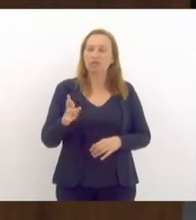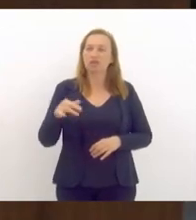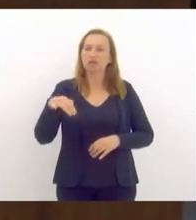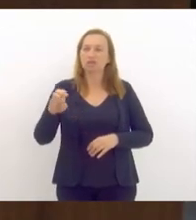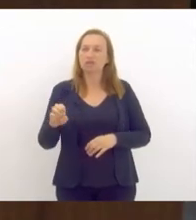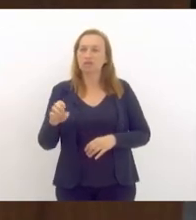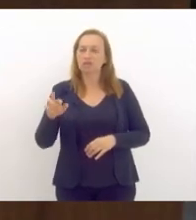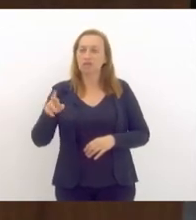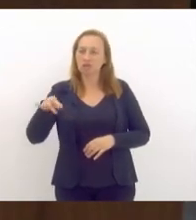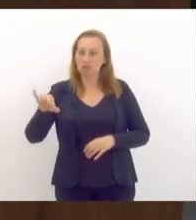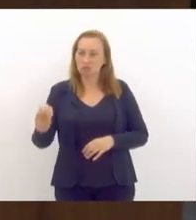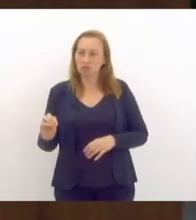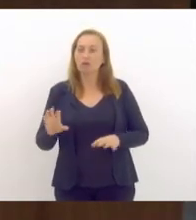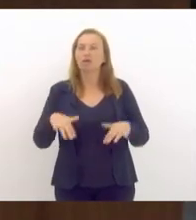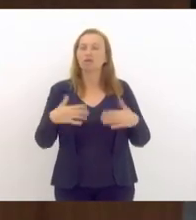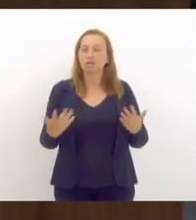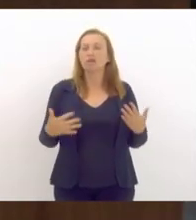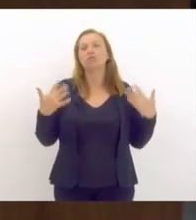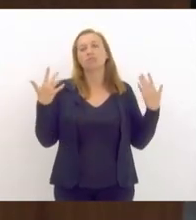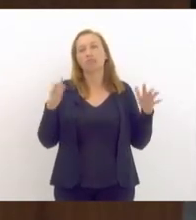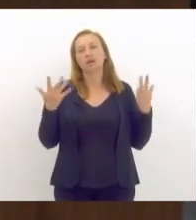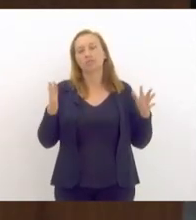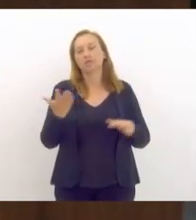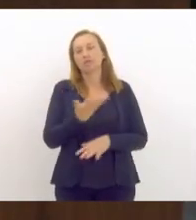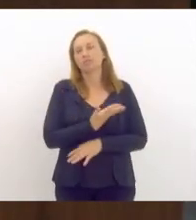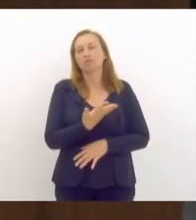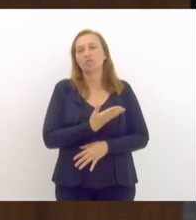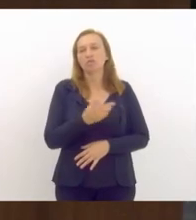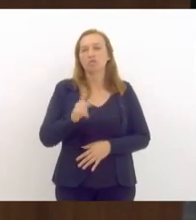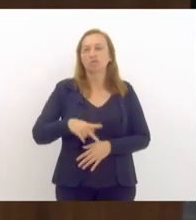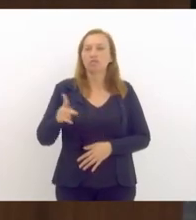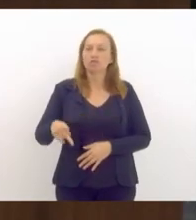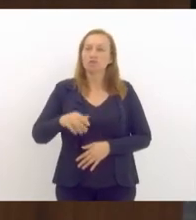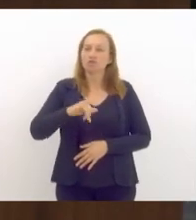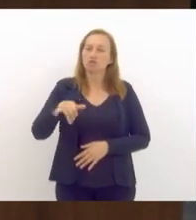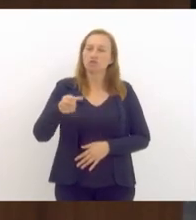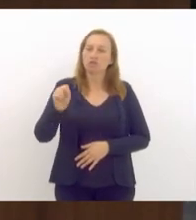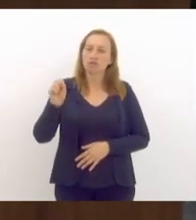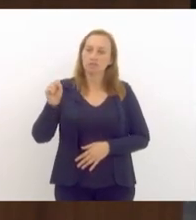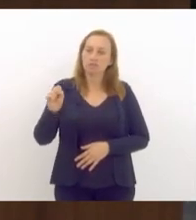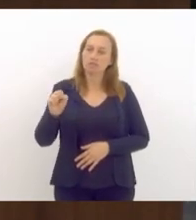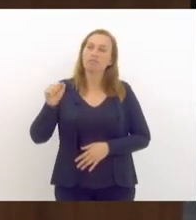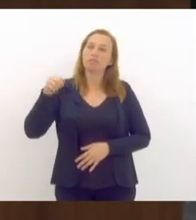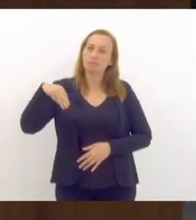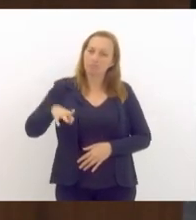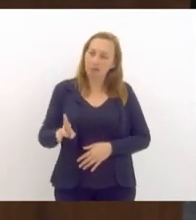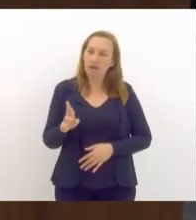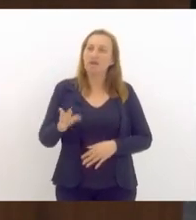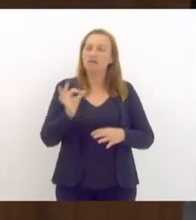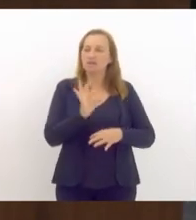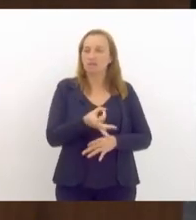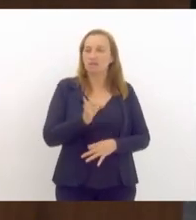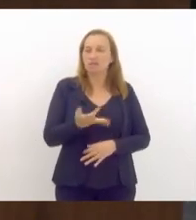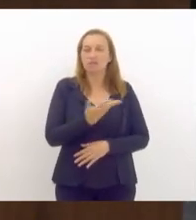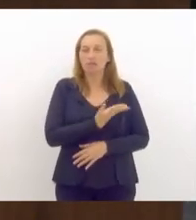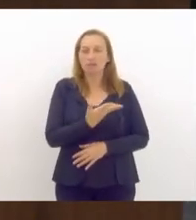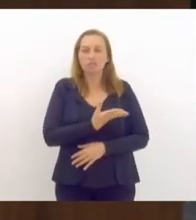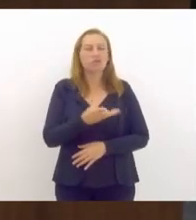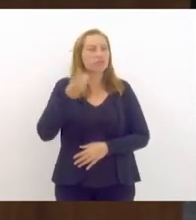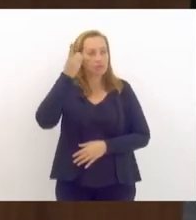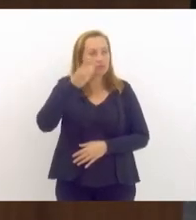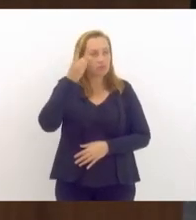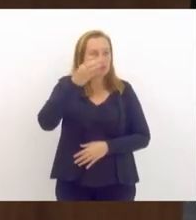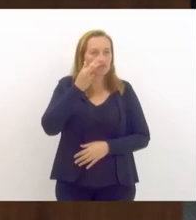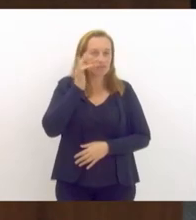região metropolitana Então parabéns meu amigo professor Josemar tenho certeza que Deputado Flávio Serafim também companheiro vai falar